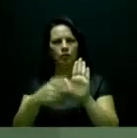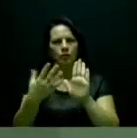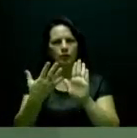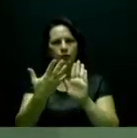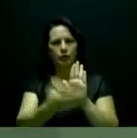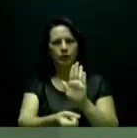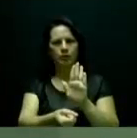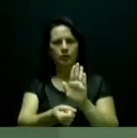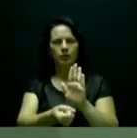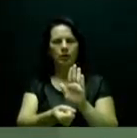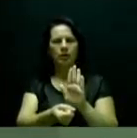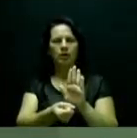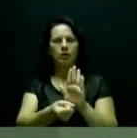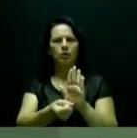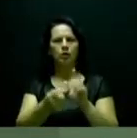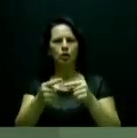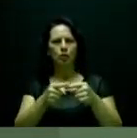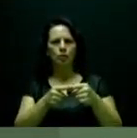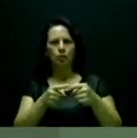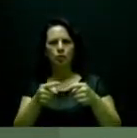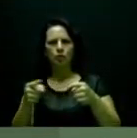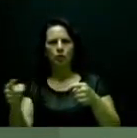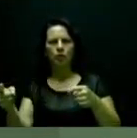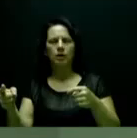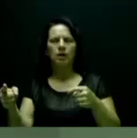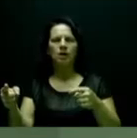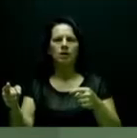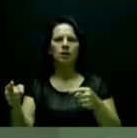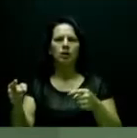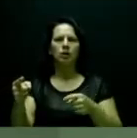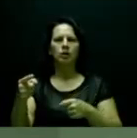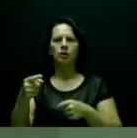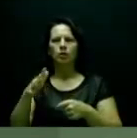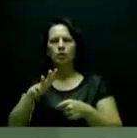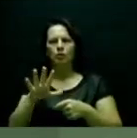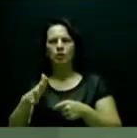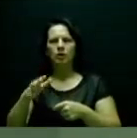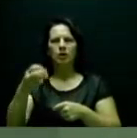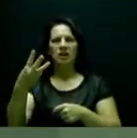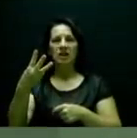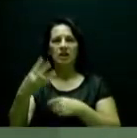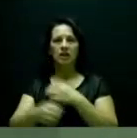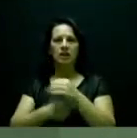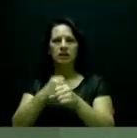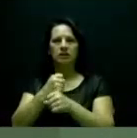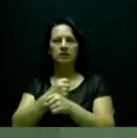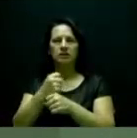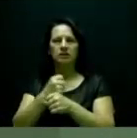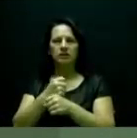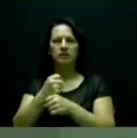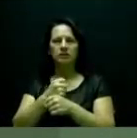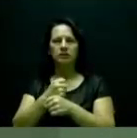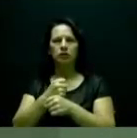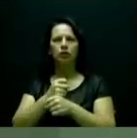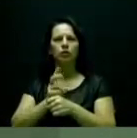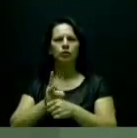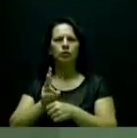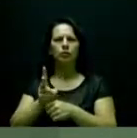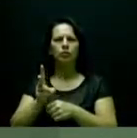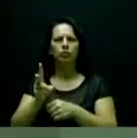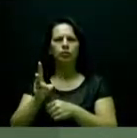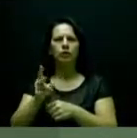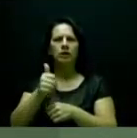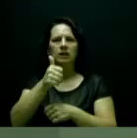projeto, e com este prazo que está se dando aqui pelo período de 3 anos, que ele permaneça por longos